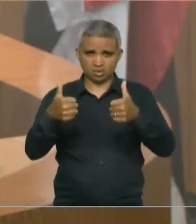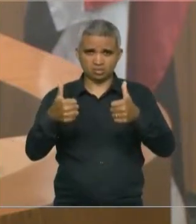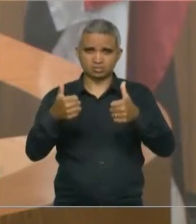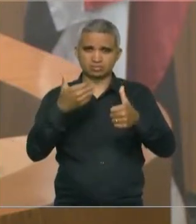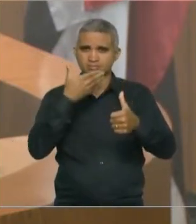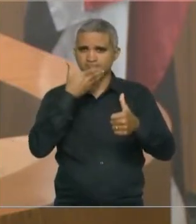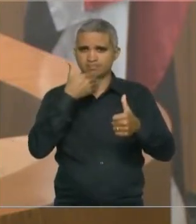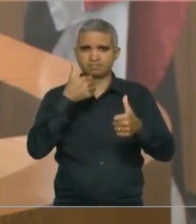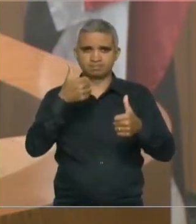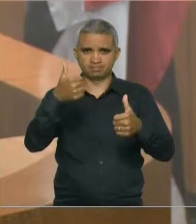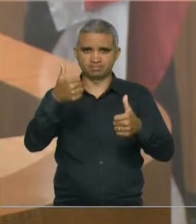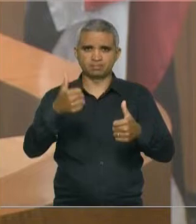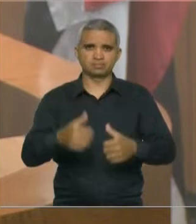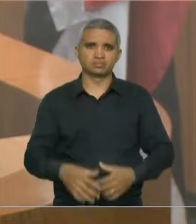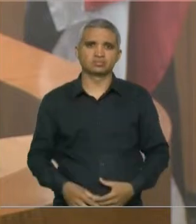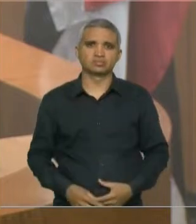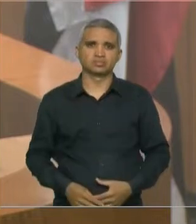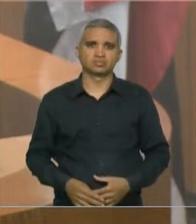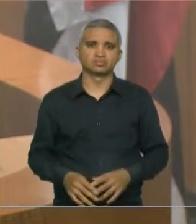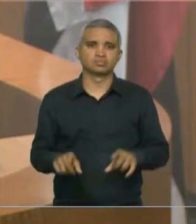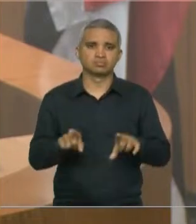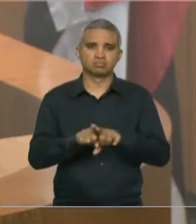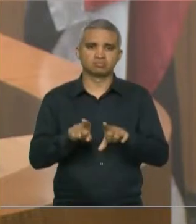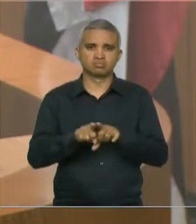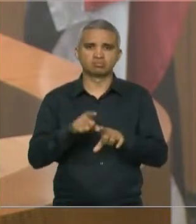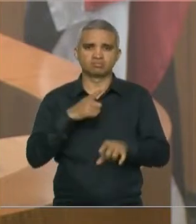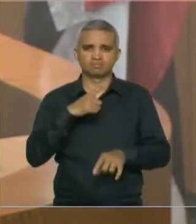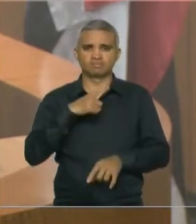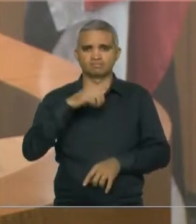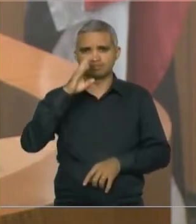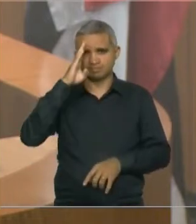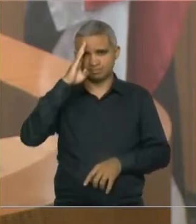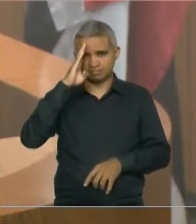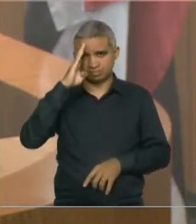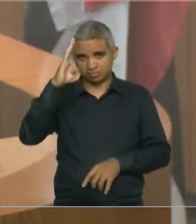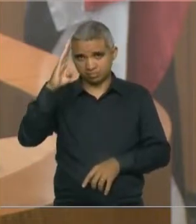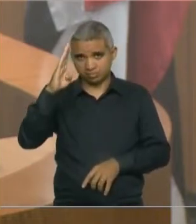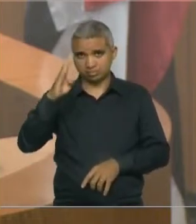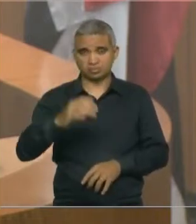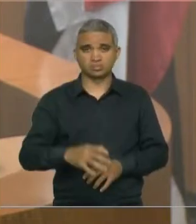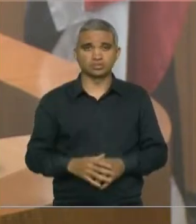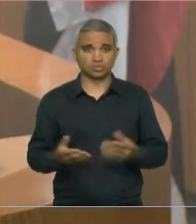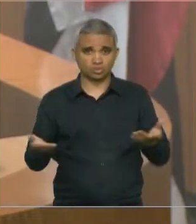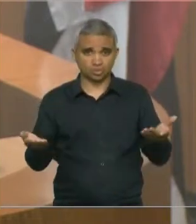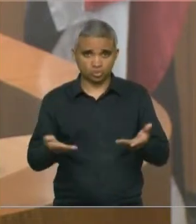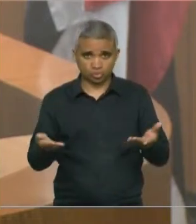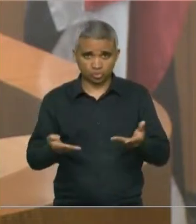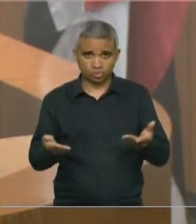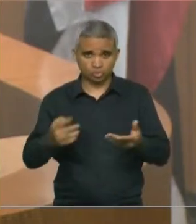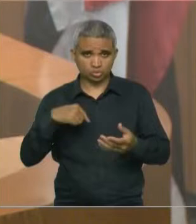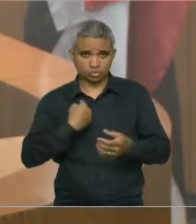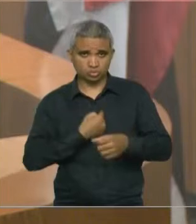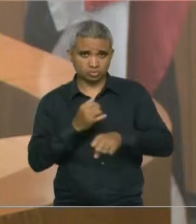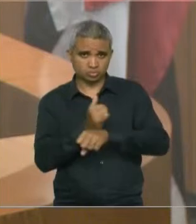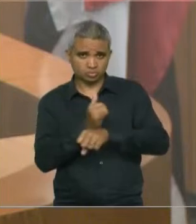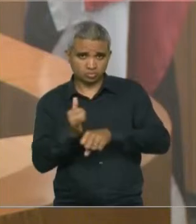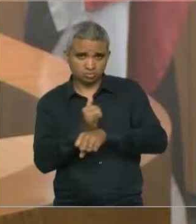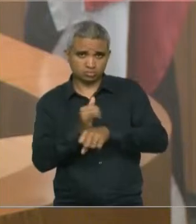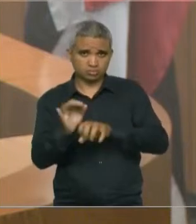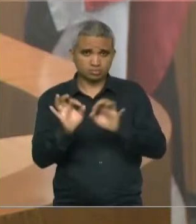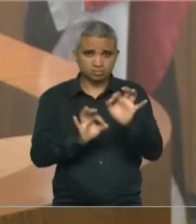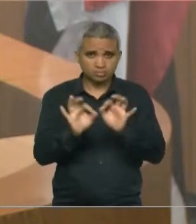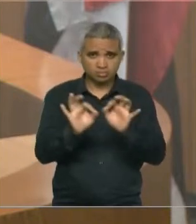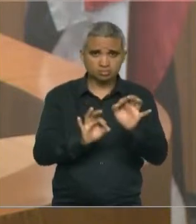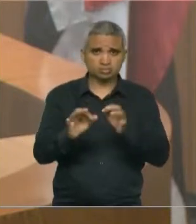mais prolongados. E o principal, sabemos que o que está sendo feito hoje, que está sendo conduzido pelo secretário Lula há algum